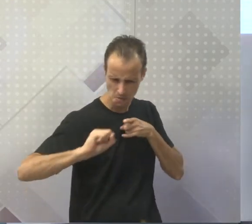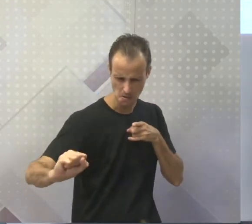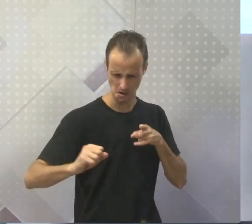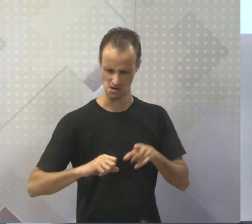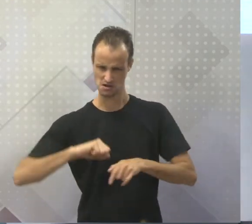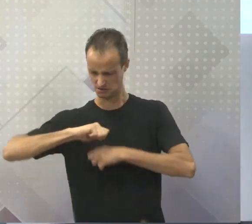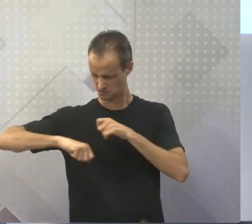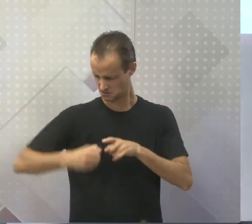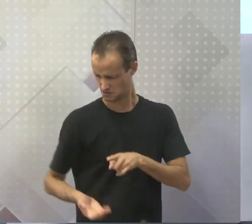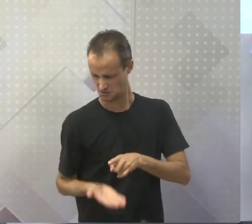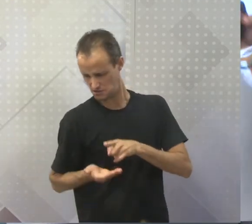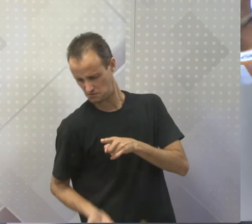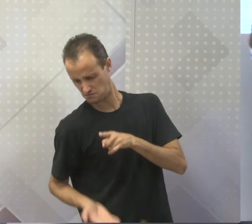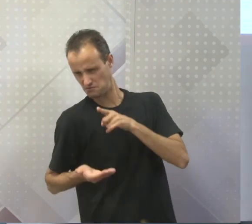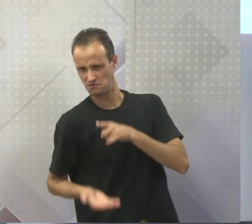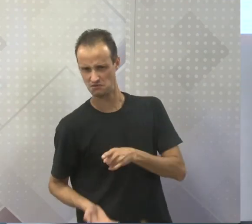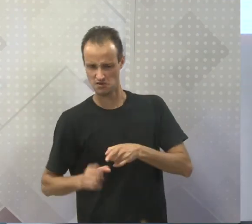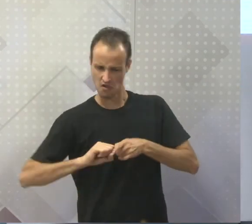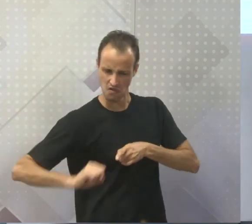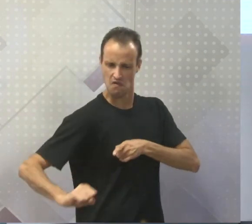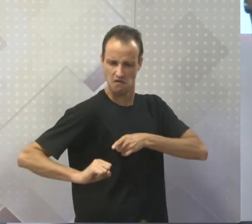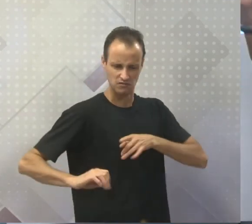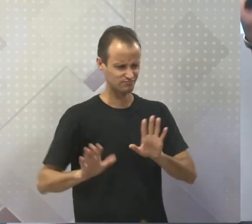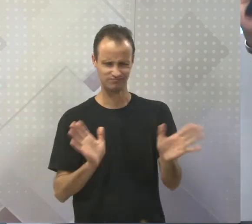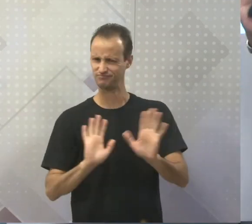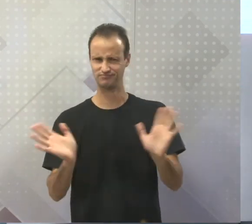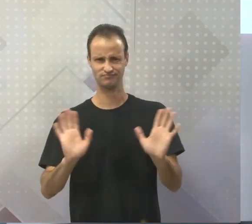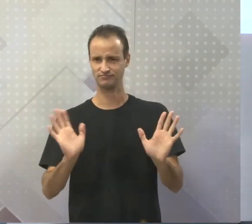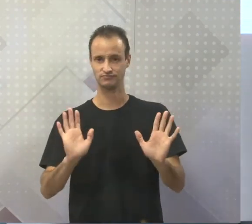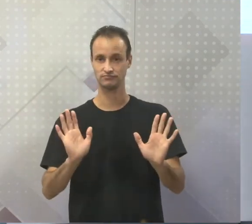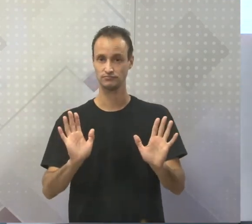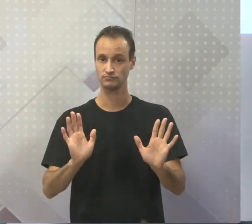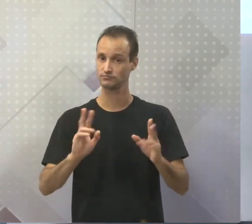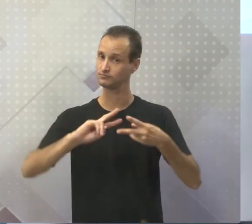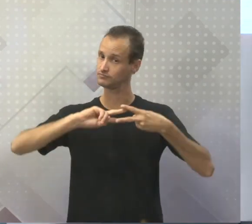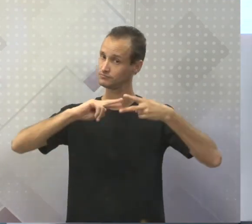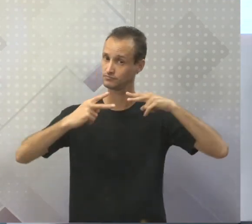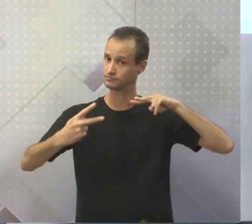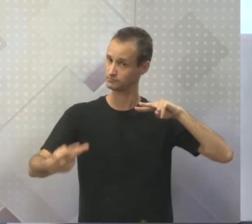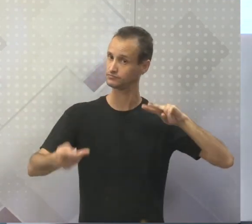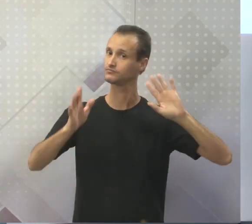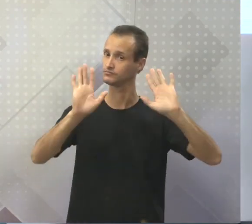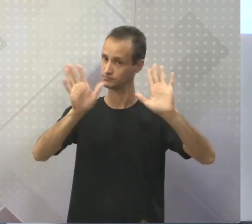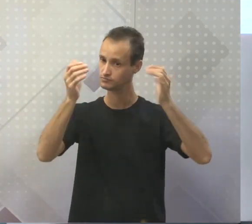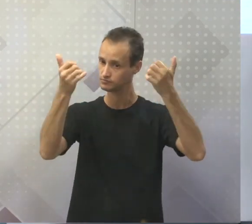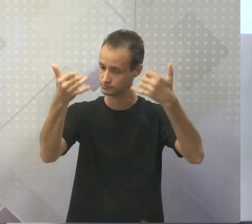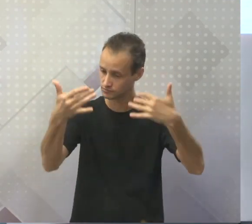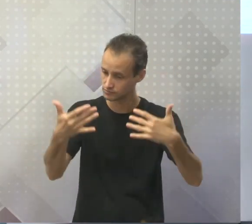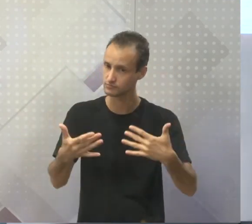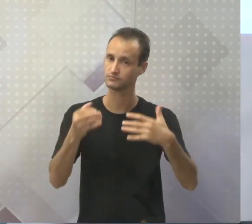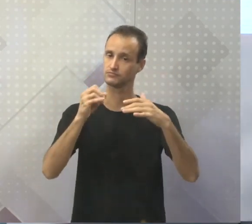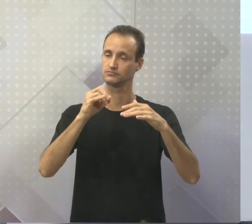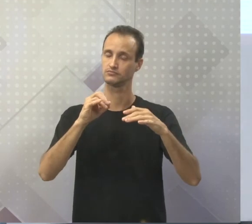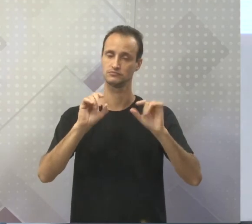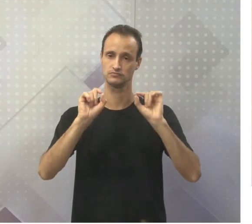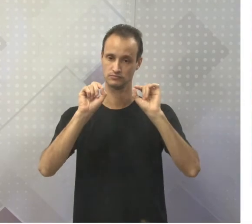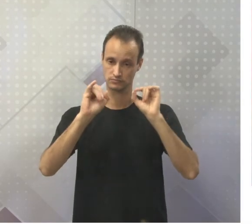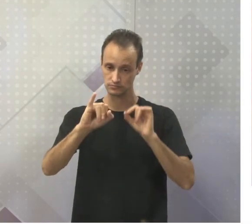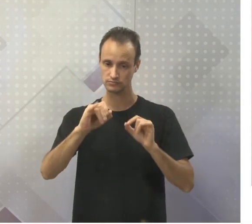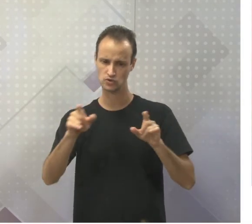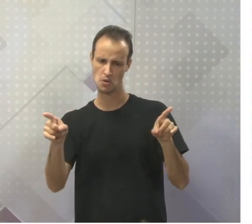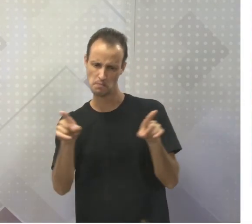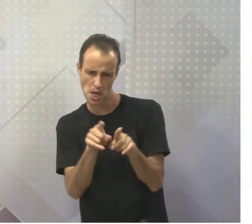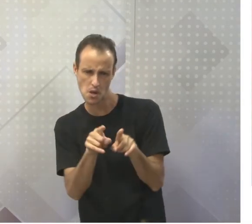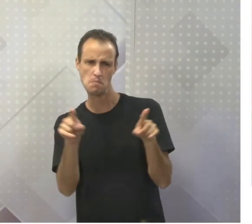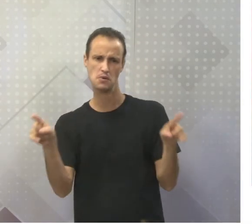um pezinho, ficar esticando. A genética já vai dizer se você vai ter um pênis grande ou pequeno, tá?